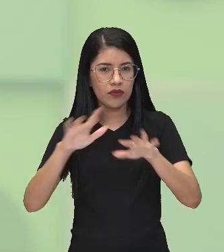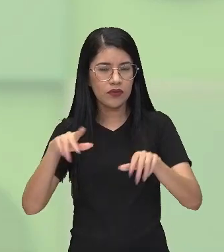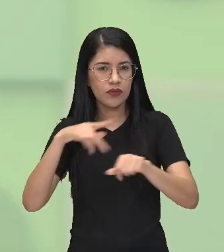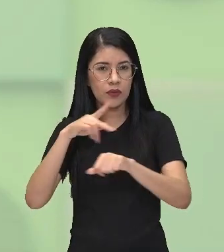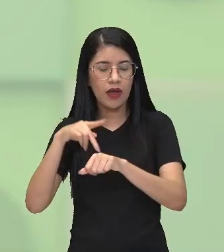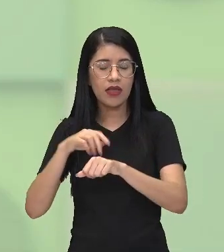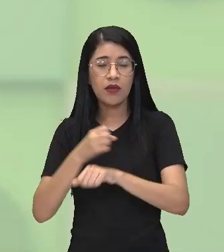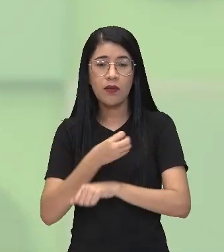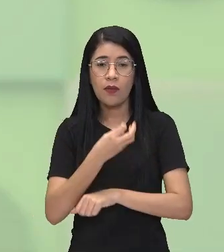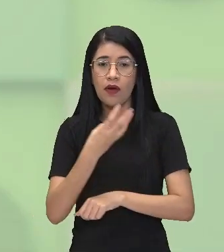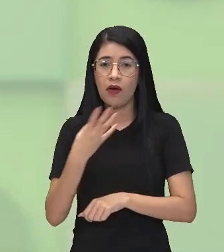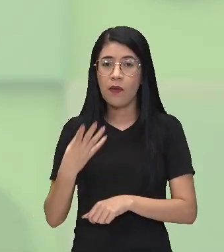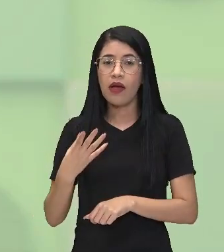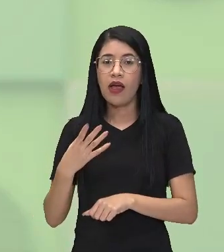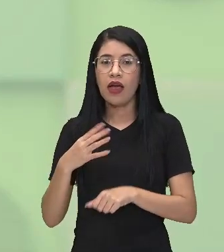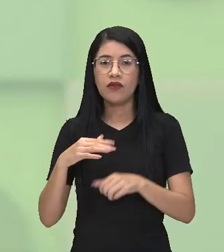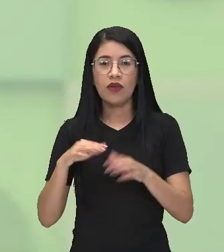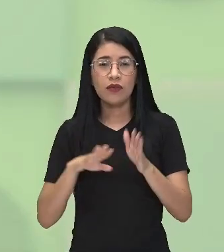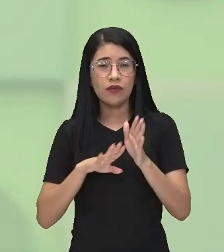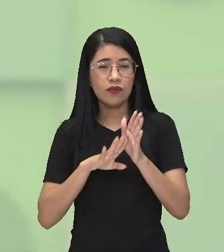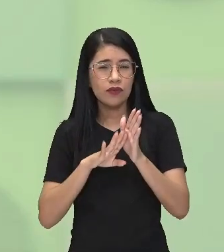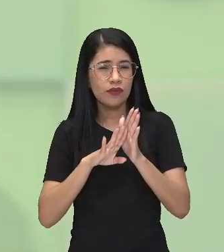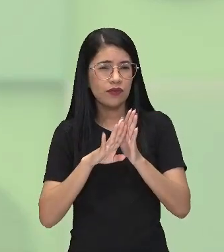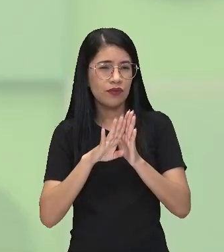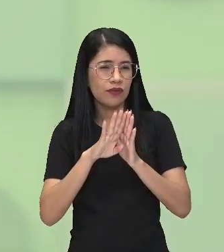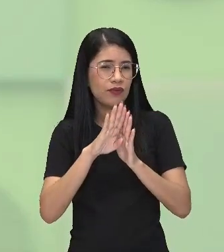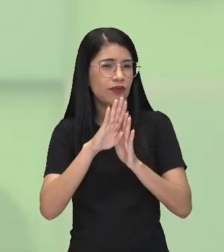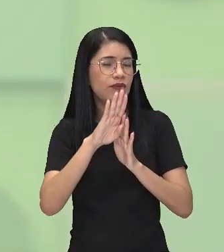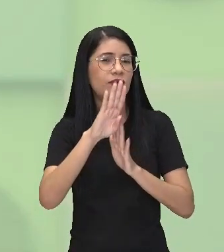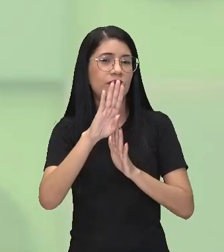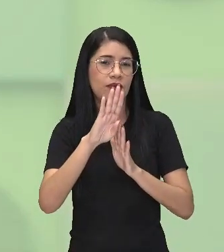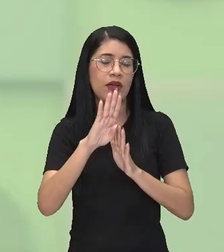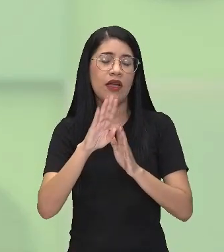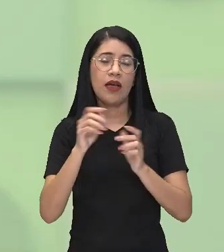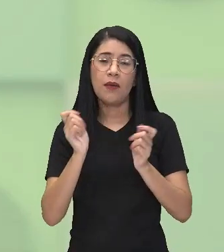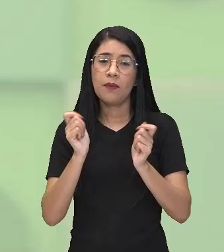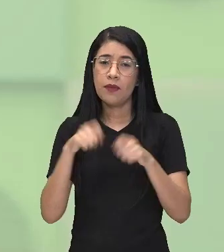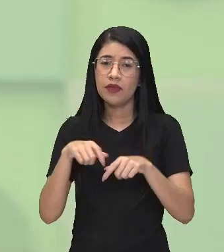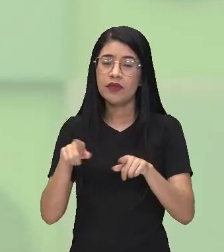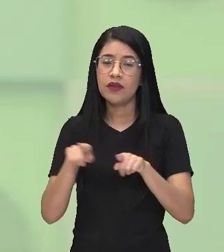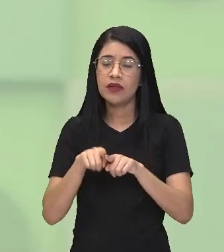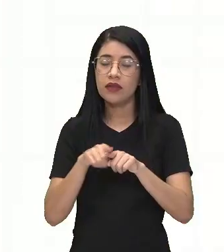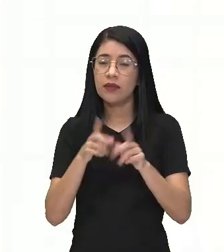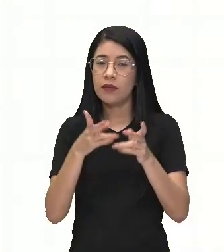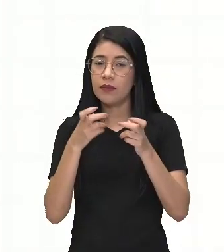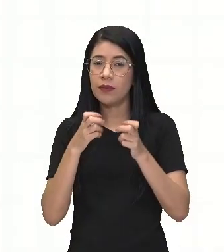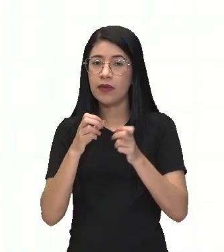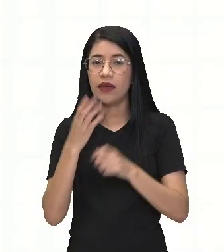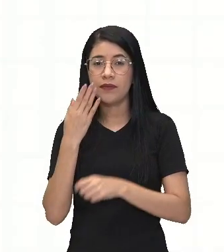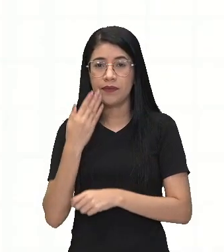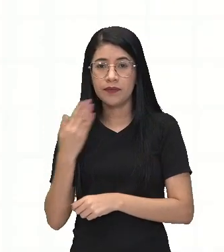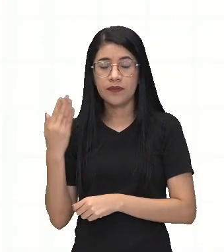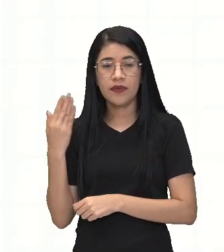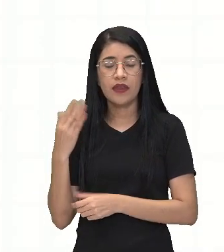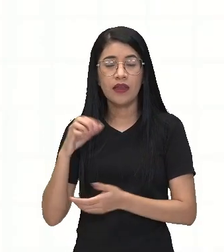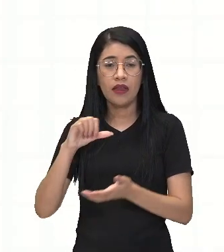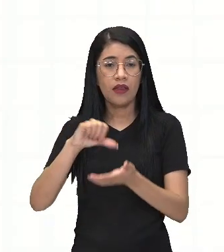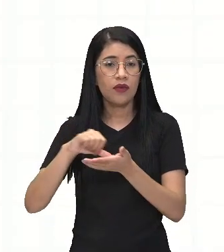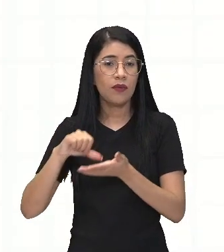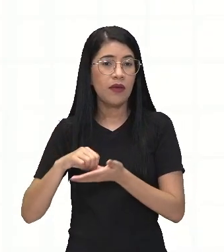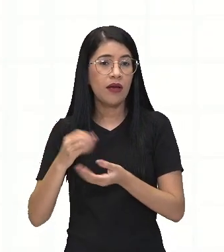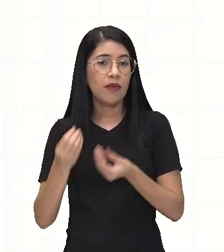casos aumentou e muito. Nós podemos também ver no mapa como que ficou todos